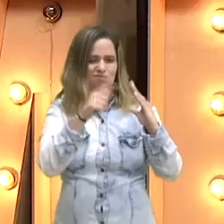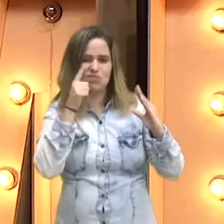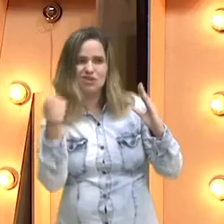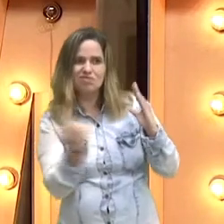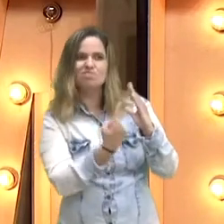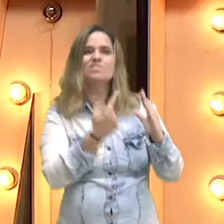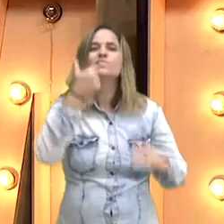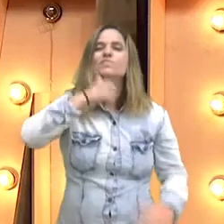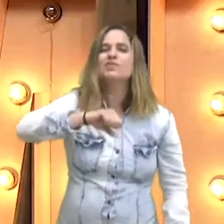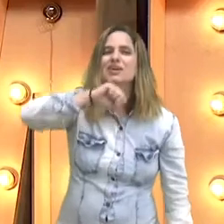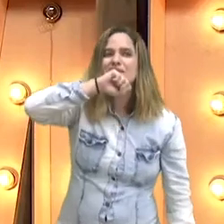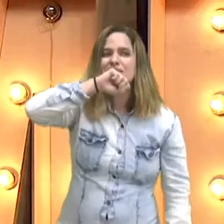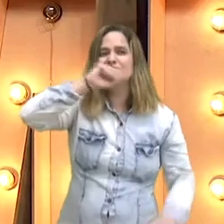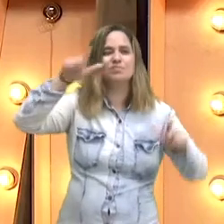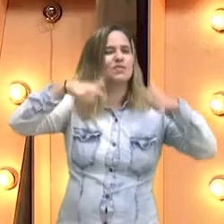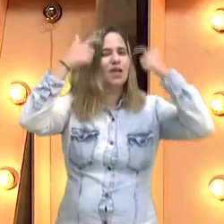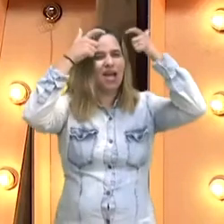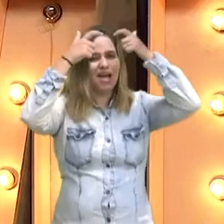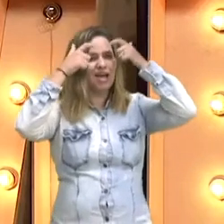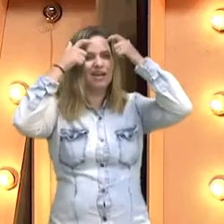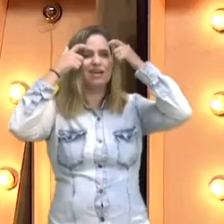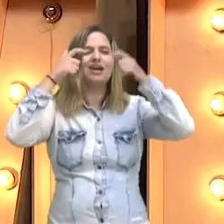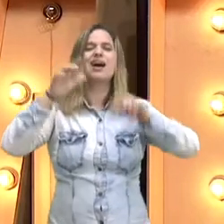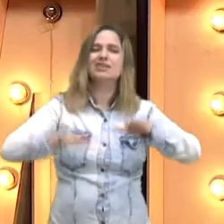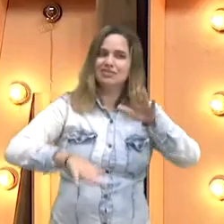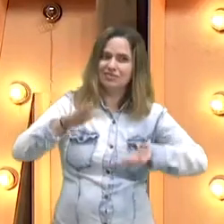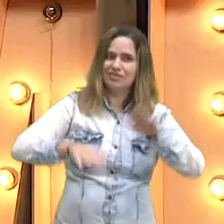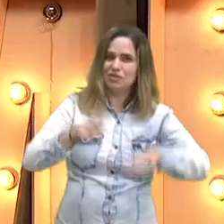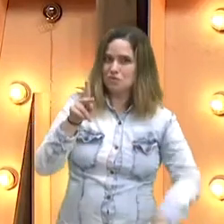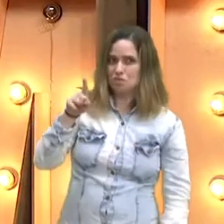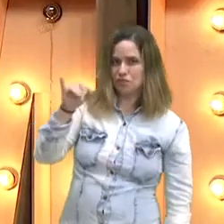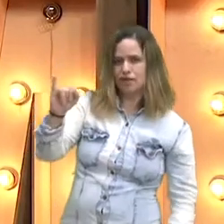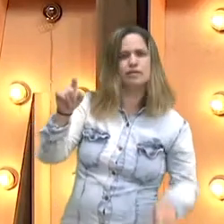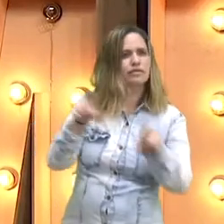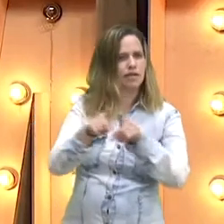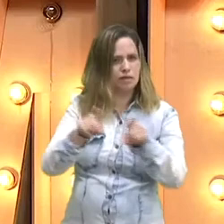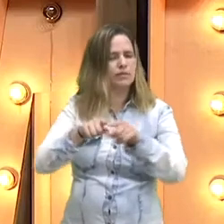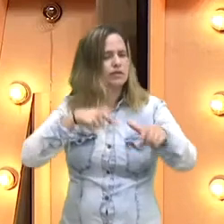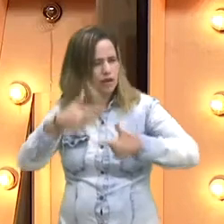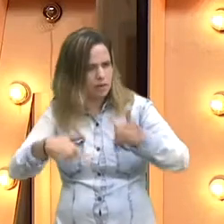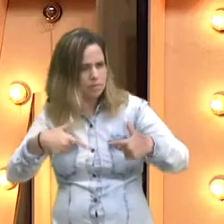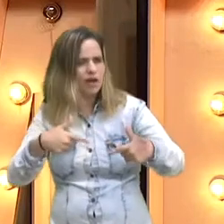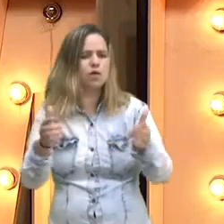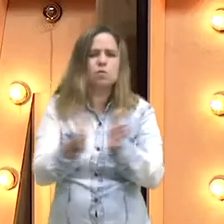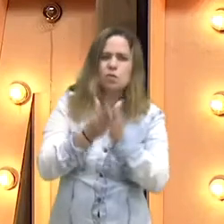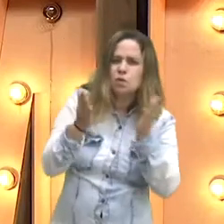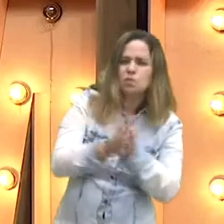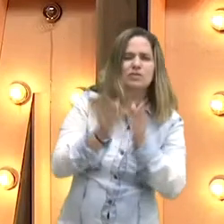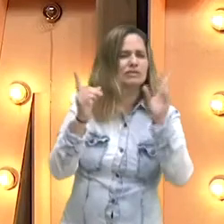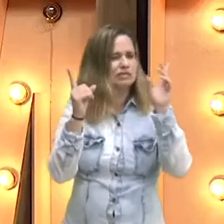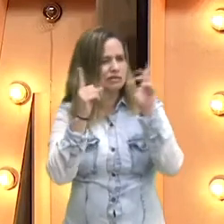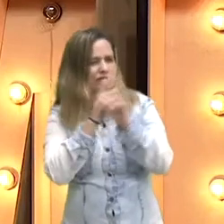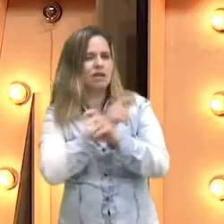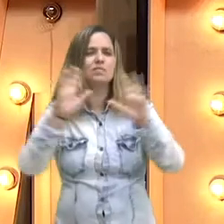é o pai, ele é o rei, ele é o líder da família. As filhas são princesas, os filhos